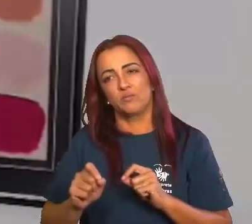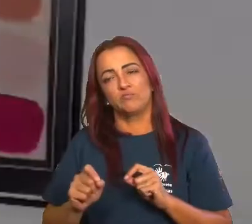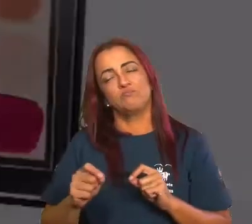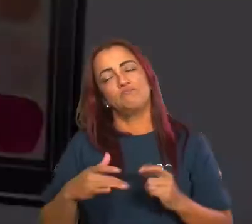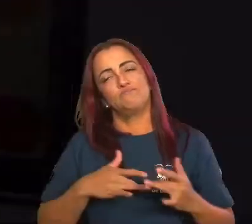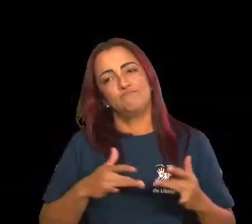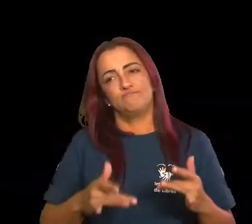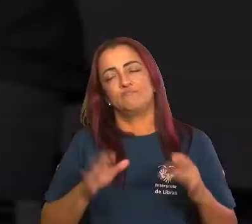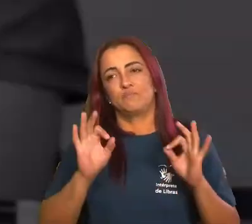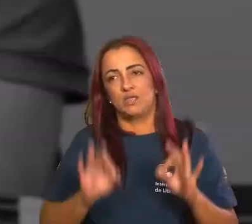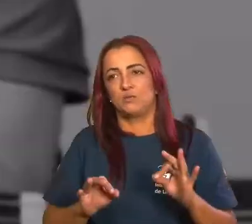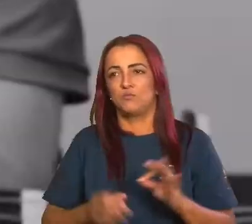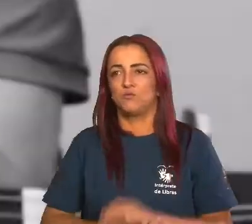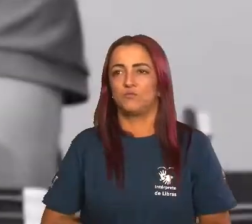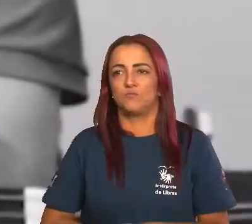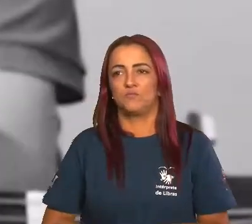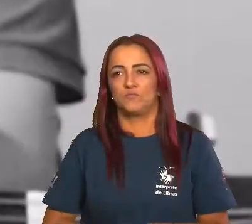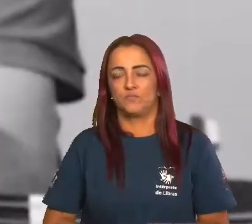existe.